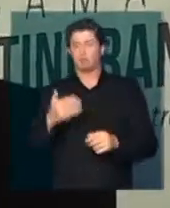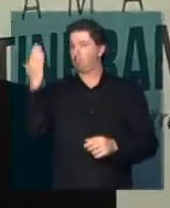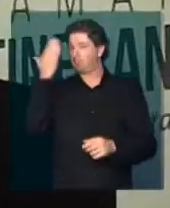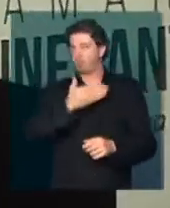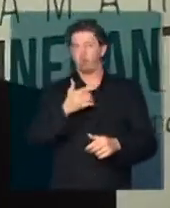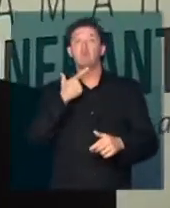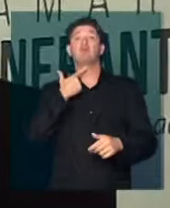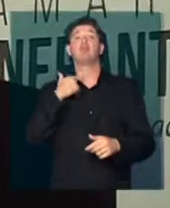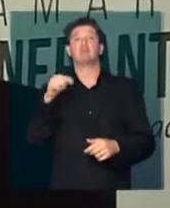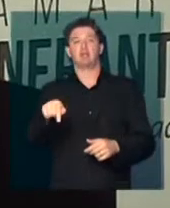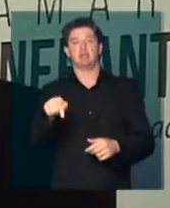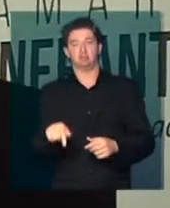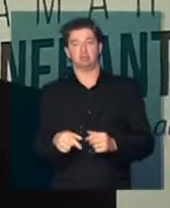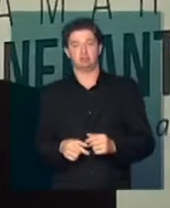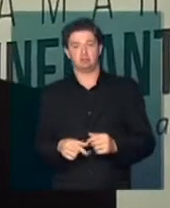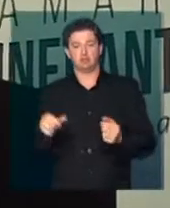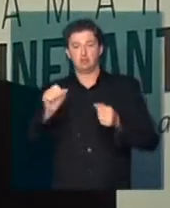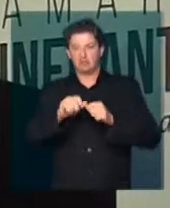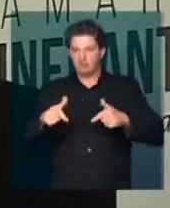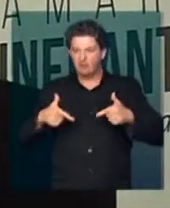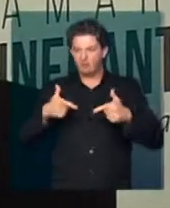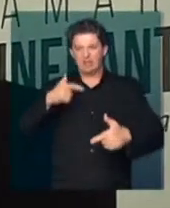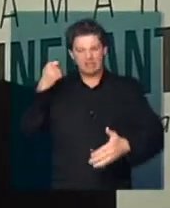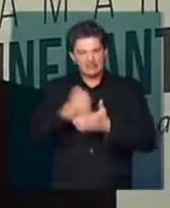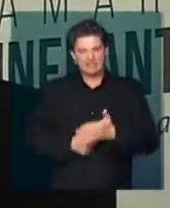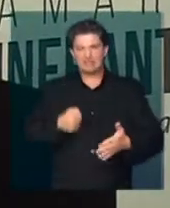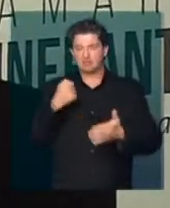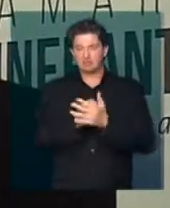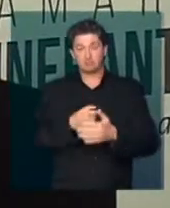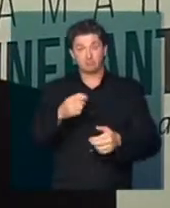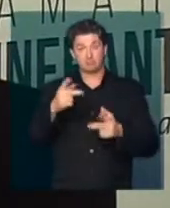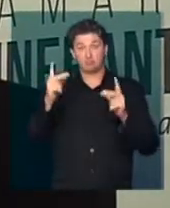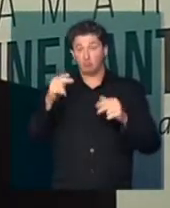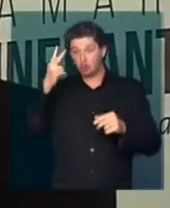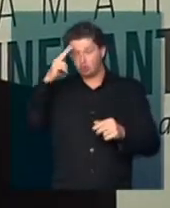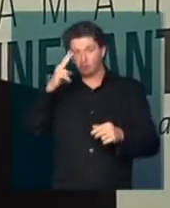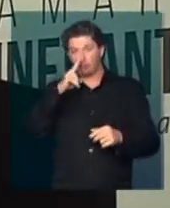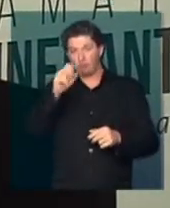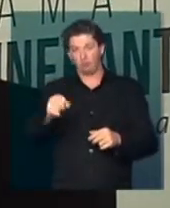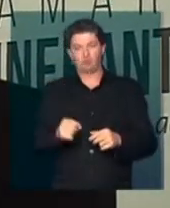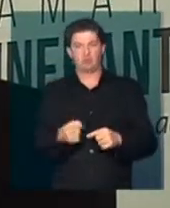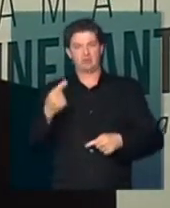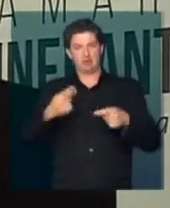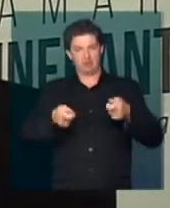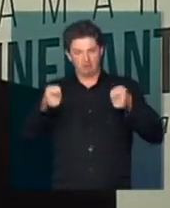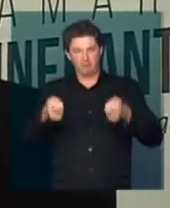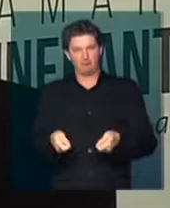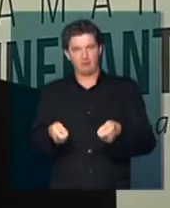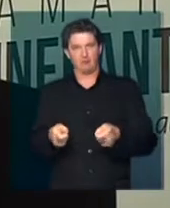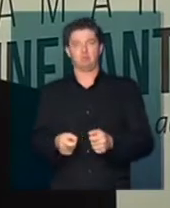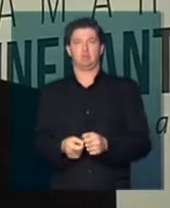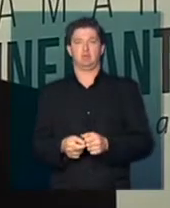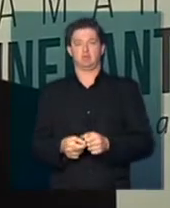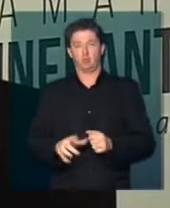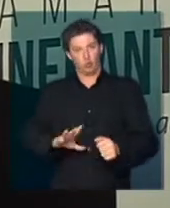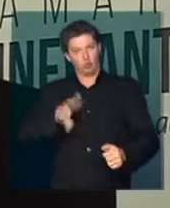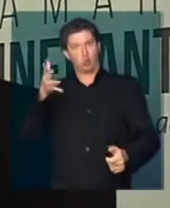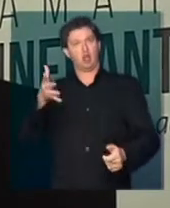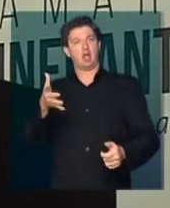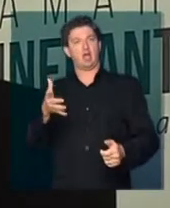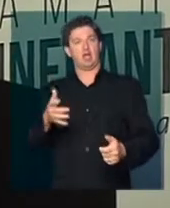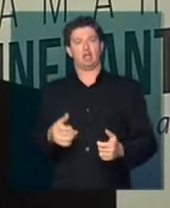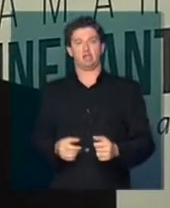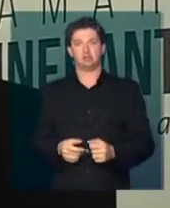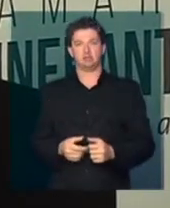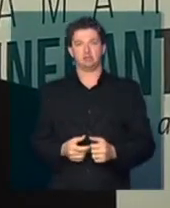essa vontade, fazendo enfrentamentos históricos, fazendo debates firmes, fortes, com coragem, com